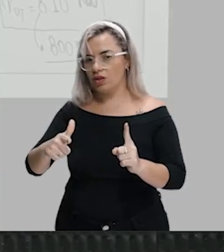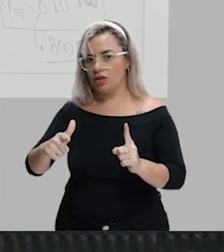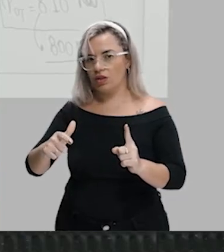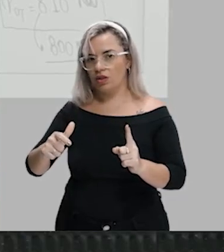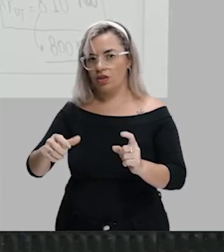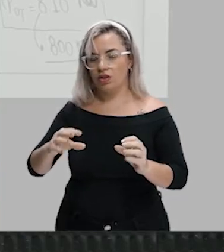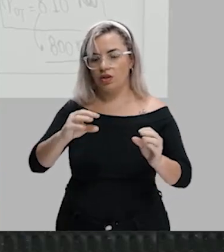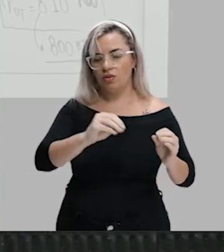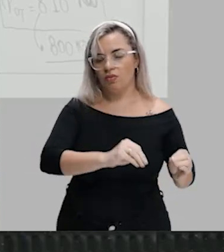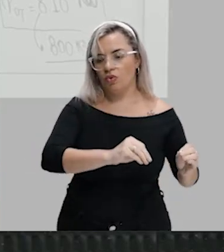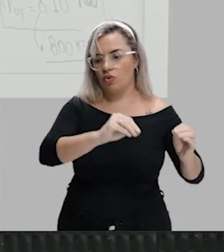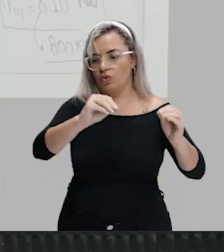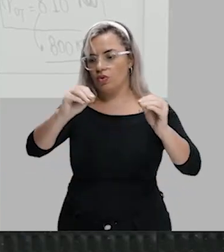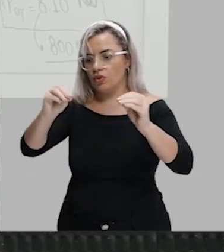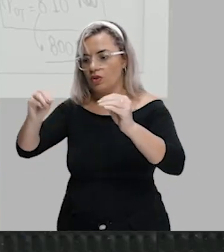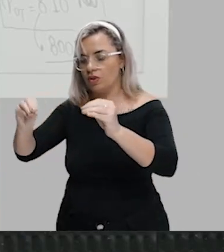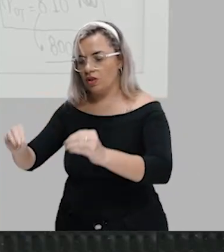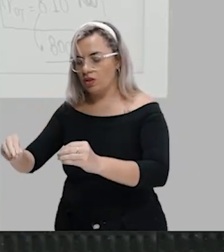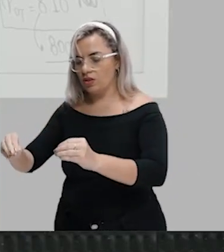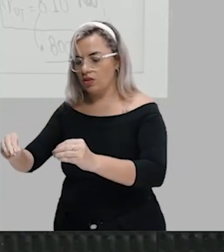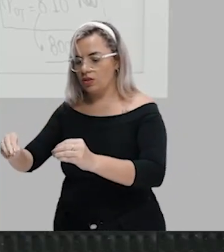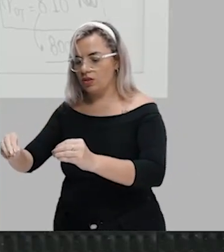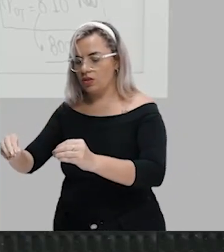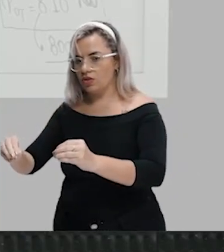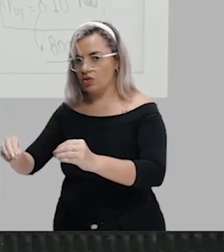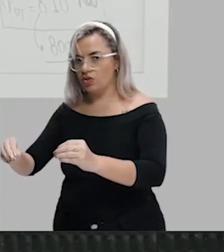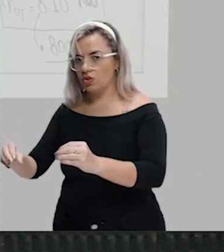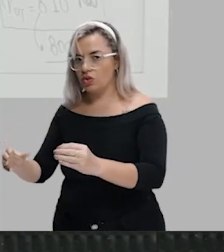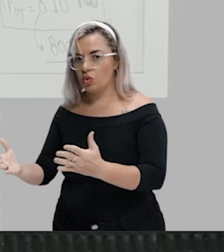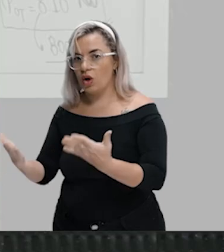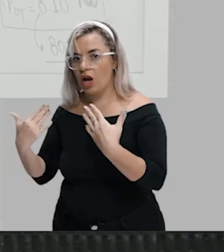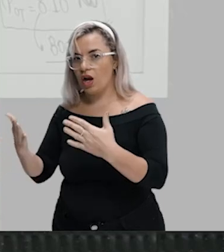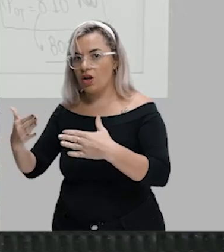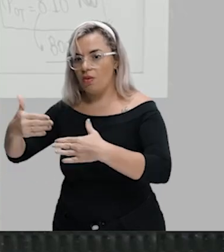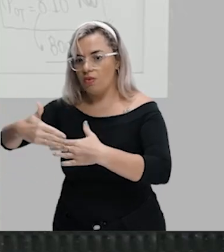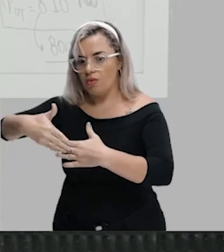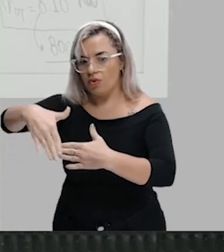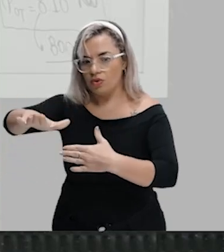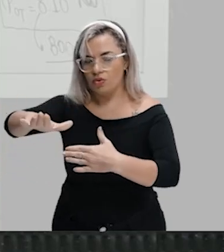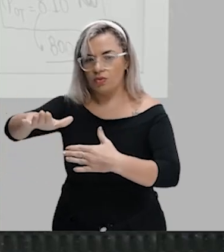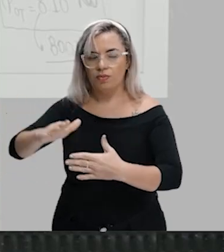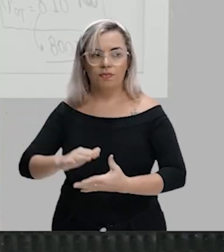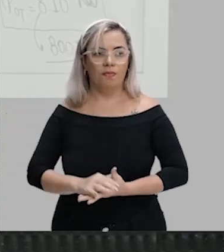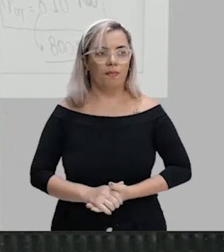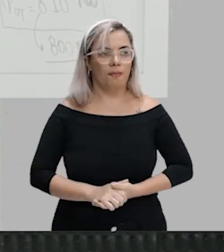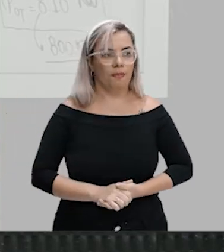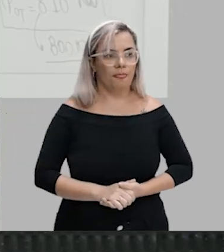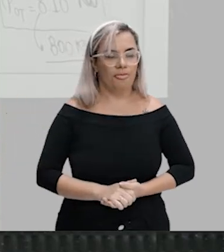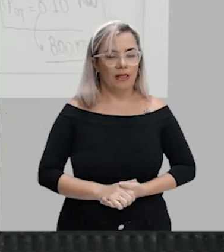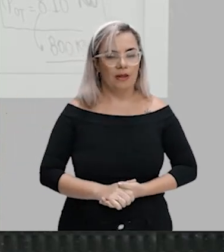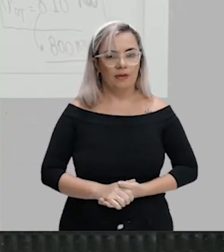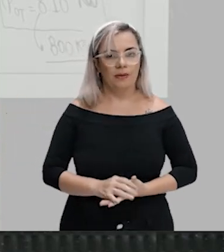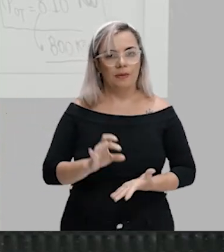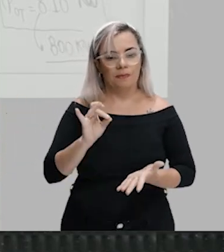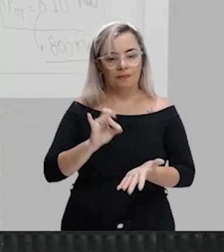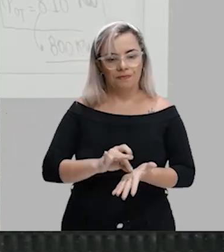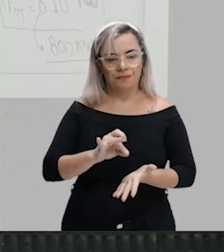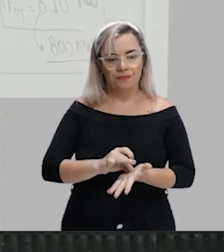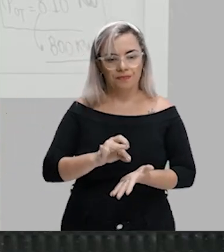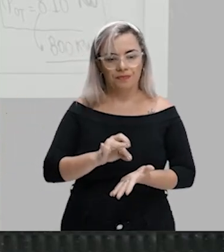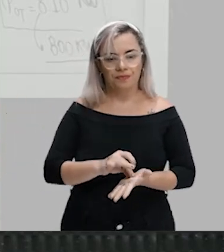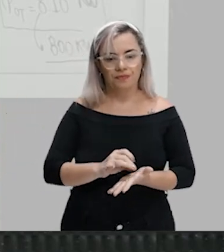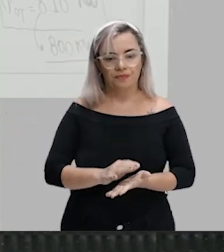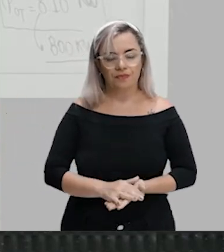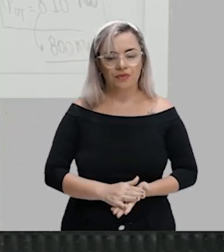meio externo, né, ou com outros meios. Então, de fato, né, o calor aqui ele é